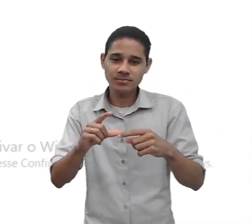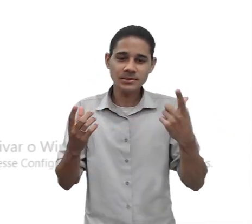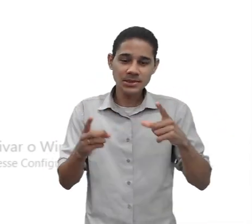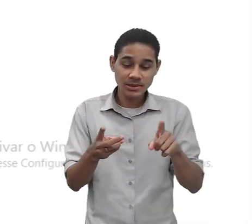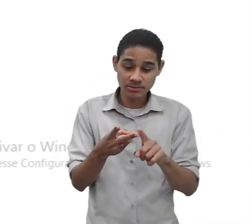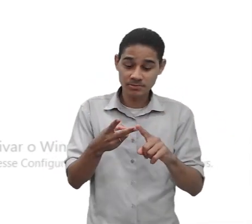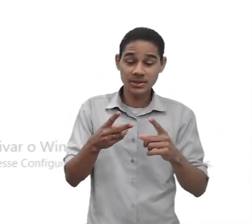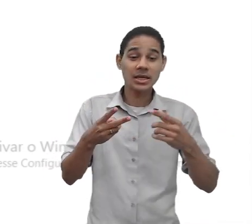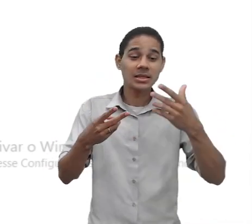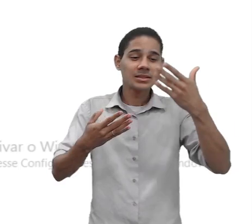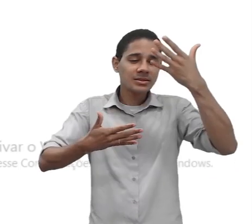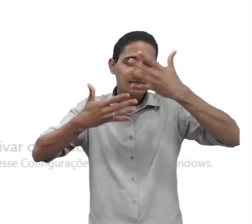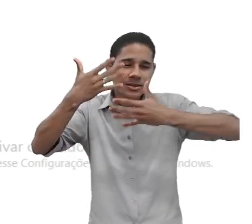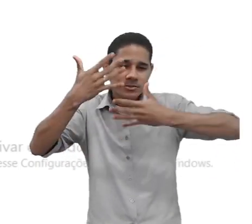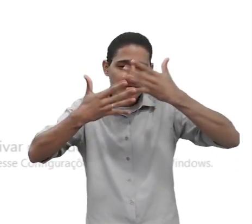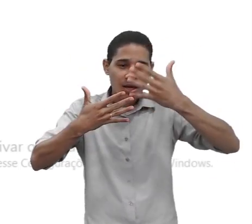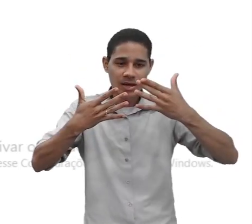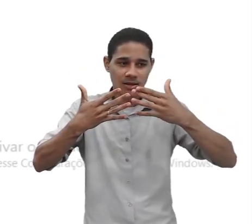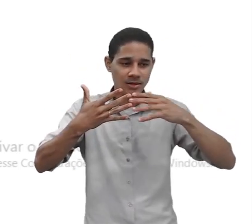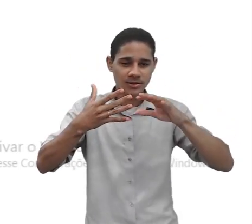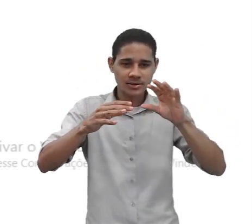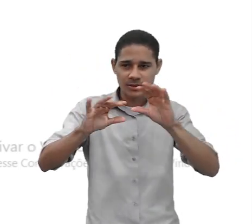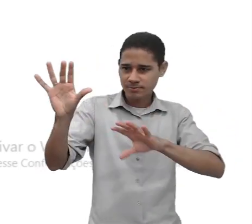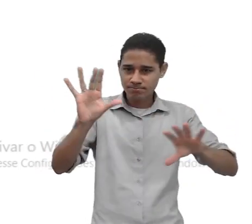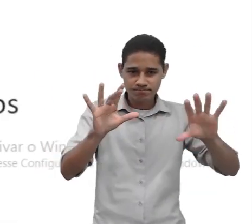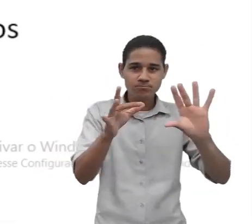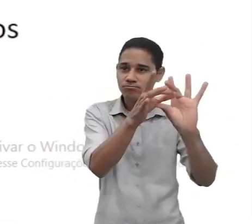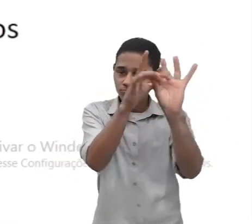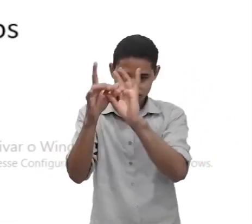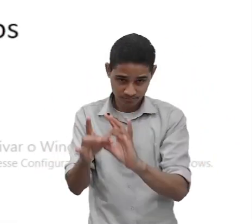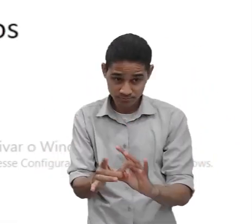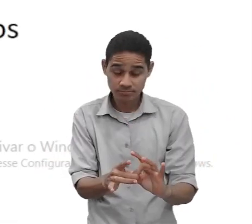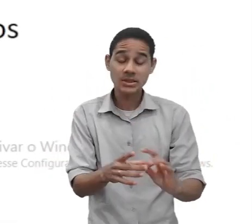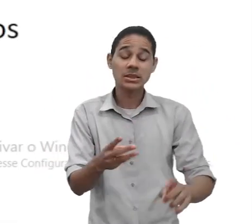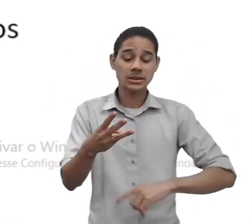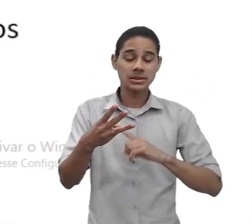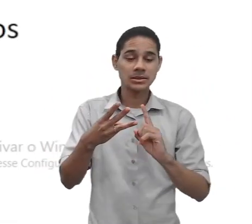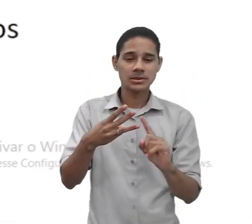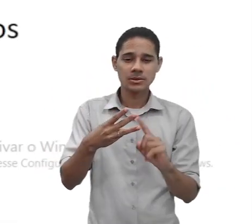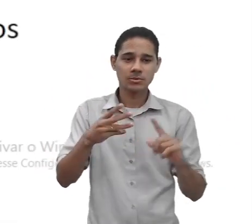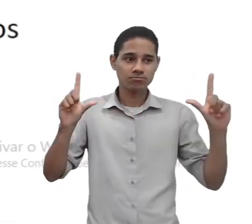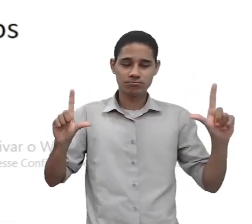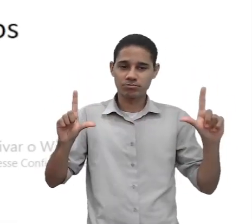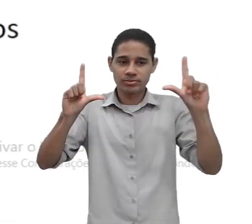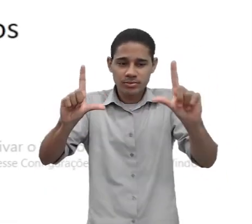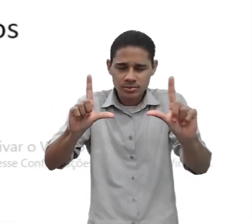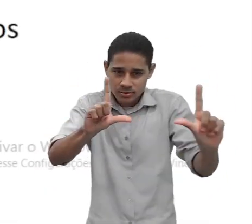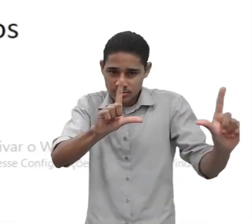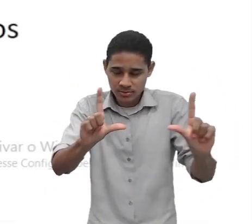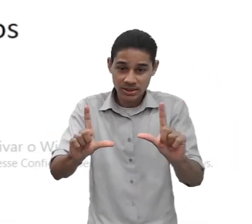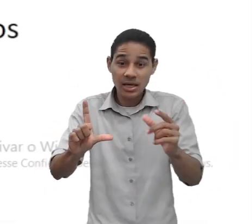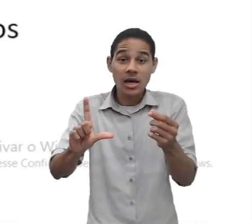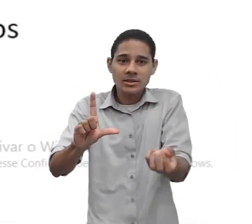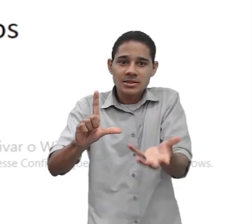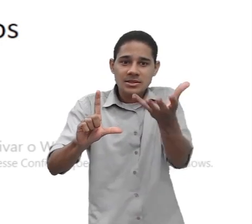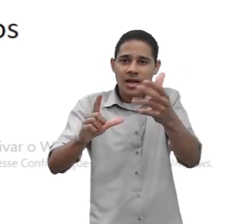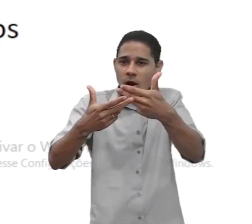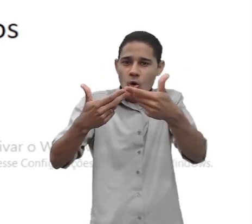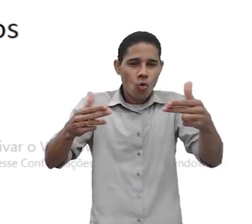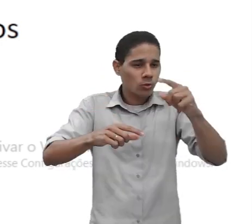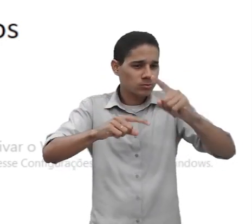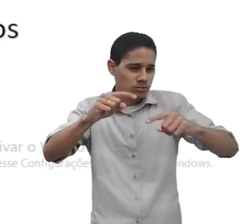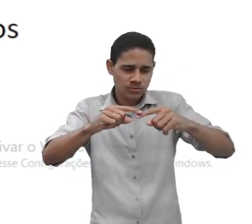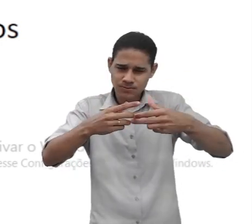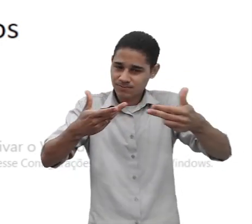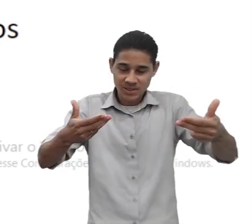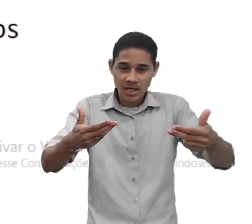transparência permite a interação entre os elementos textuais e gráficos. E o enquadramento ajuda tanto a destacar elementos quanto a